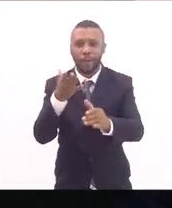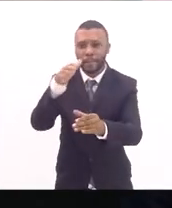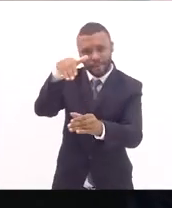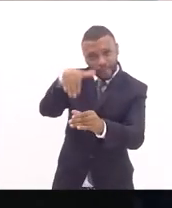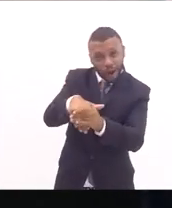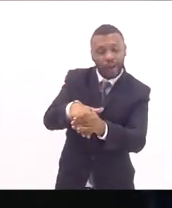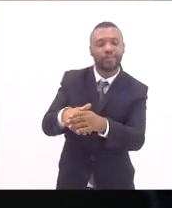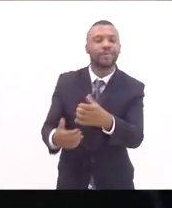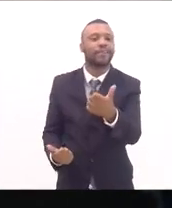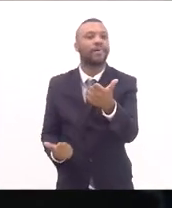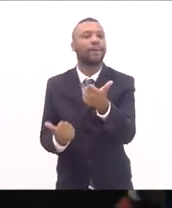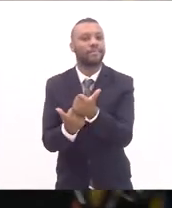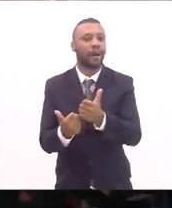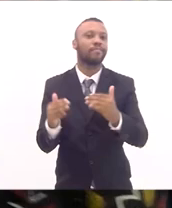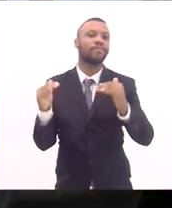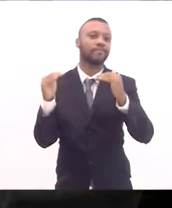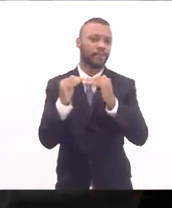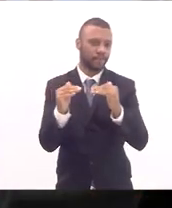favorável